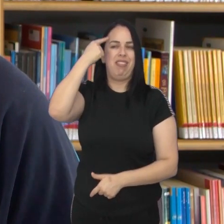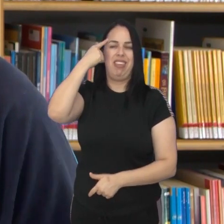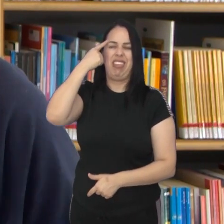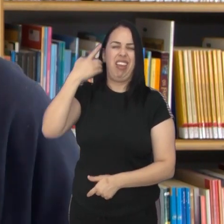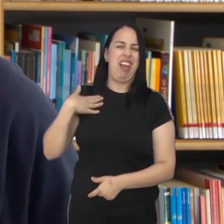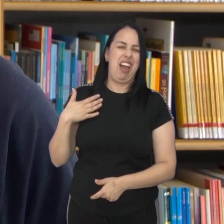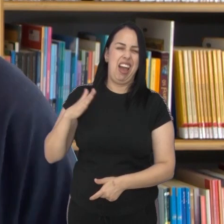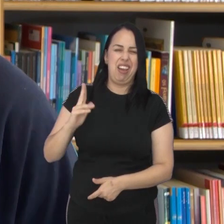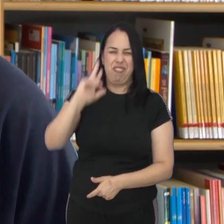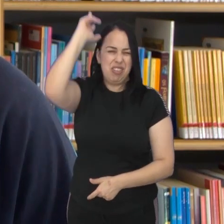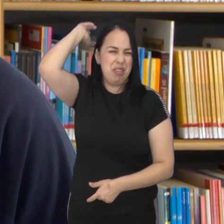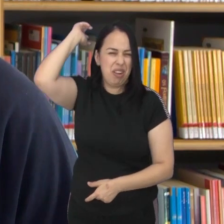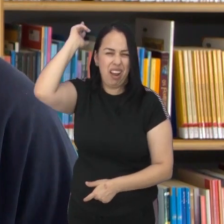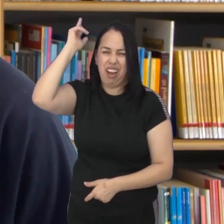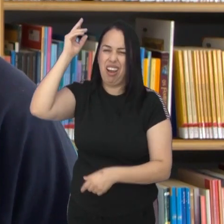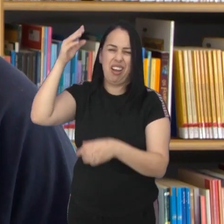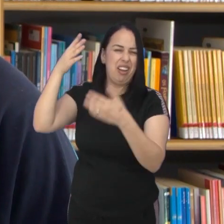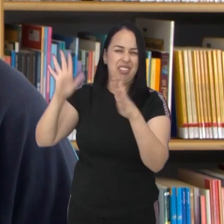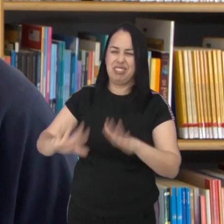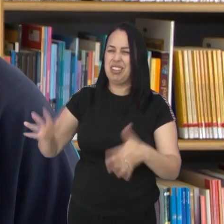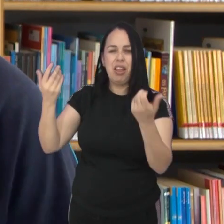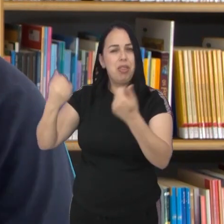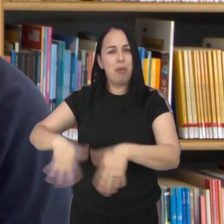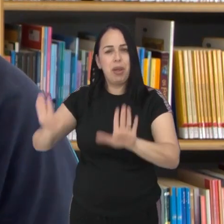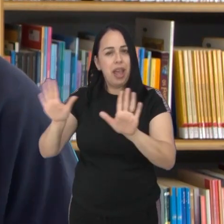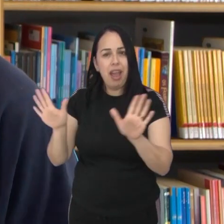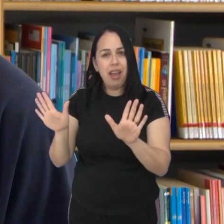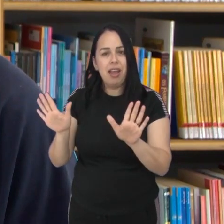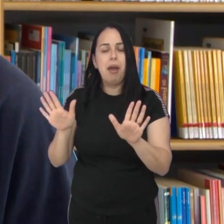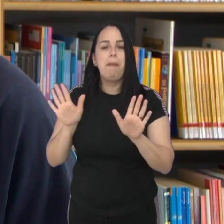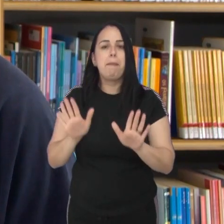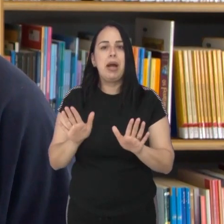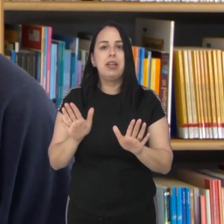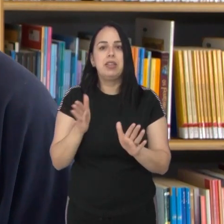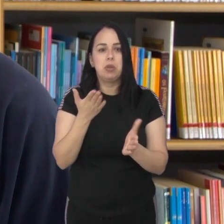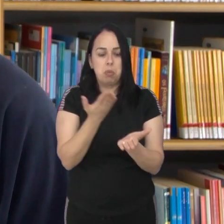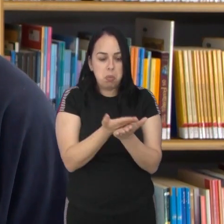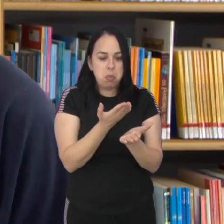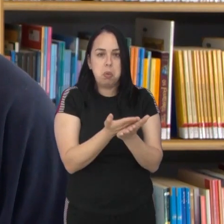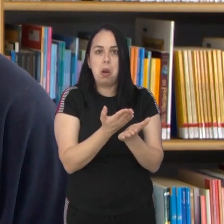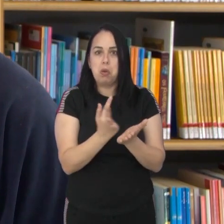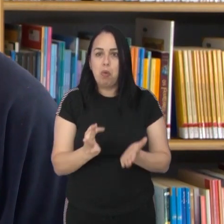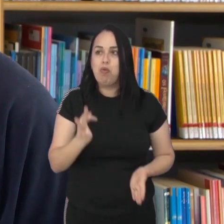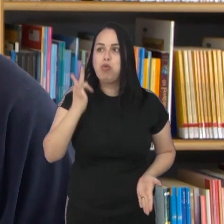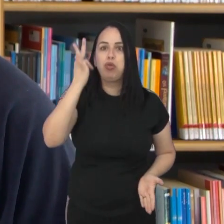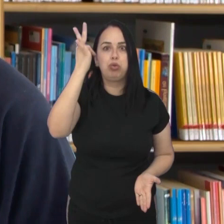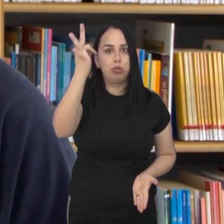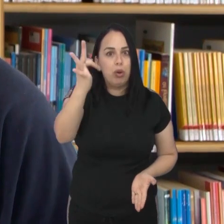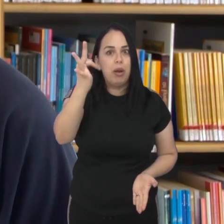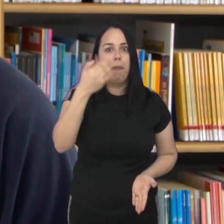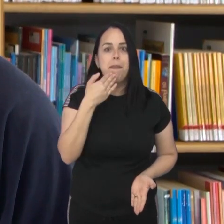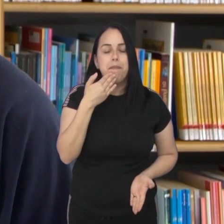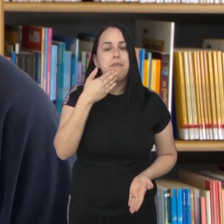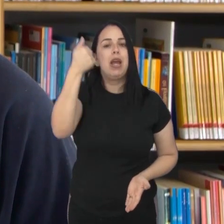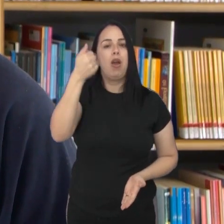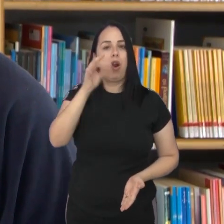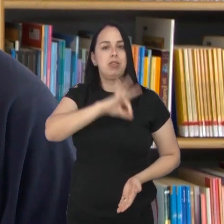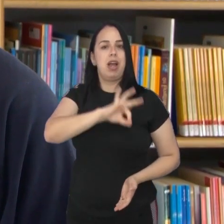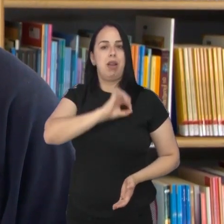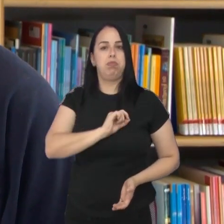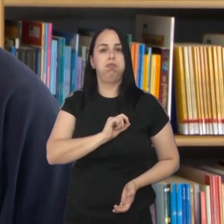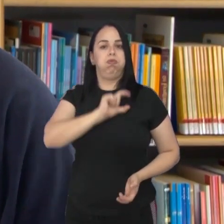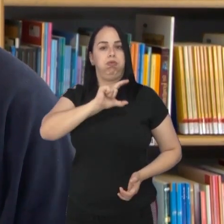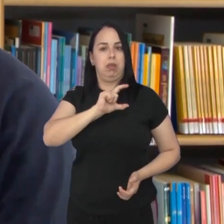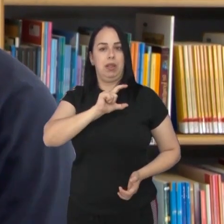Na época eu achava que era desperdício de dinheiro, mas se você for ver, é o tanto que você consegue ganhar no futuro com